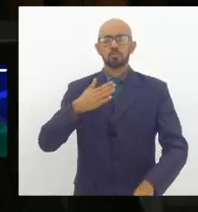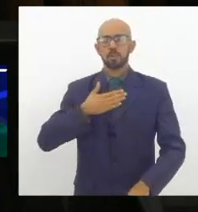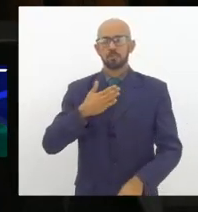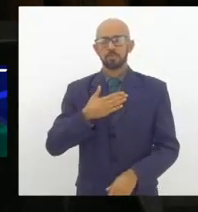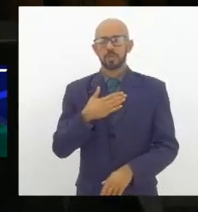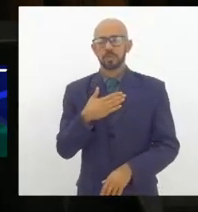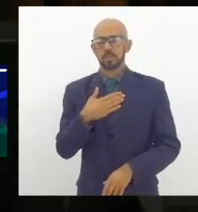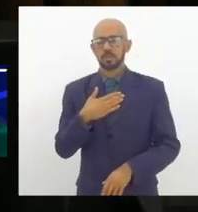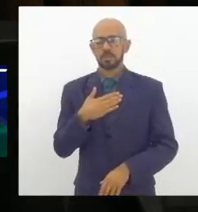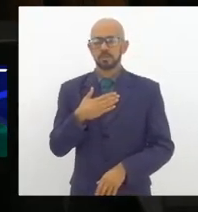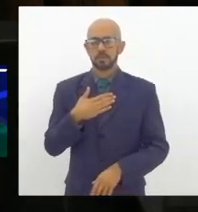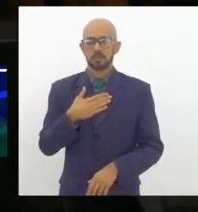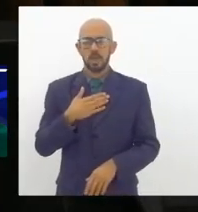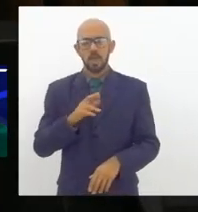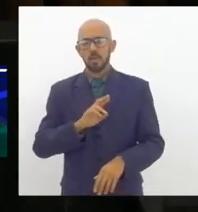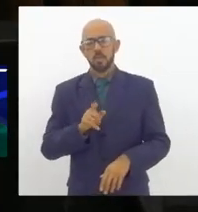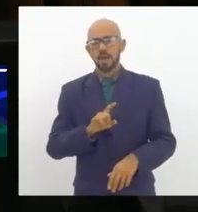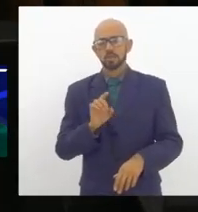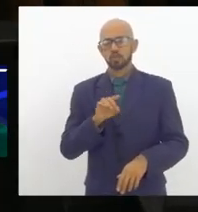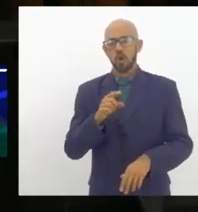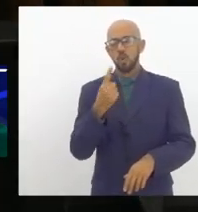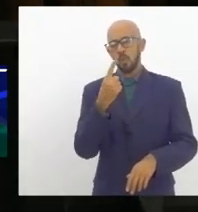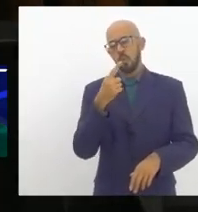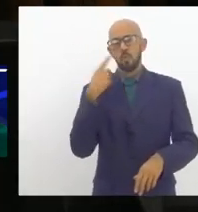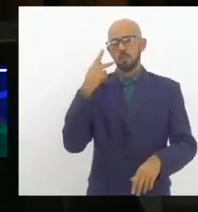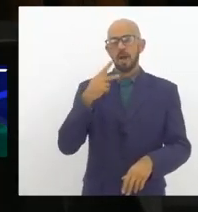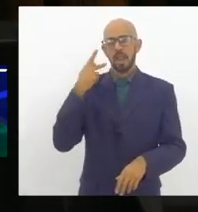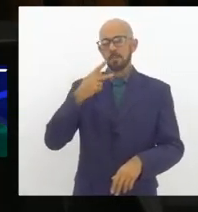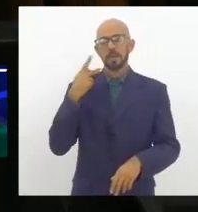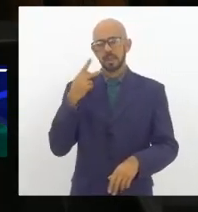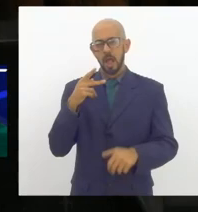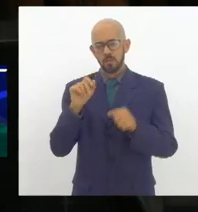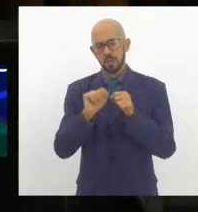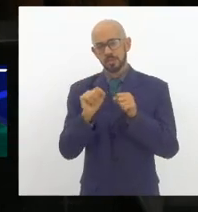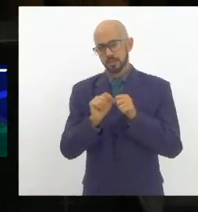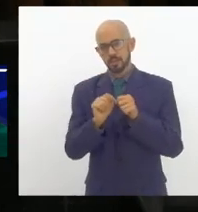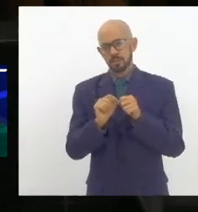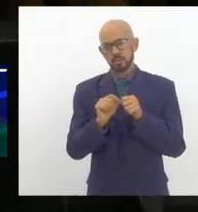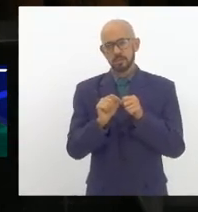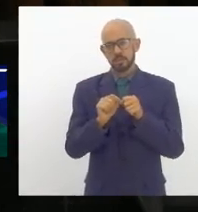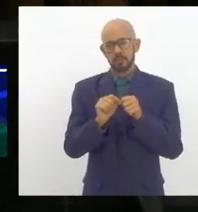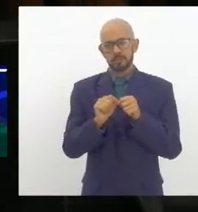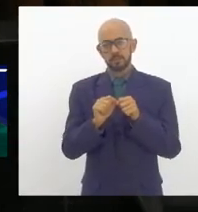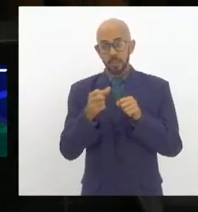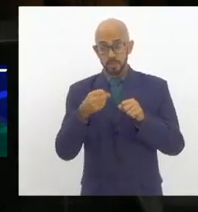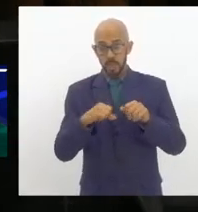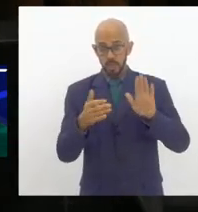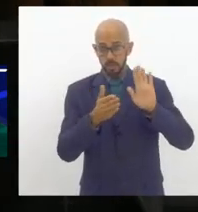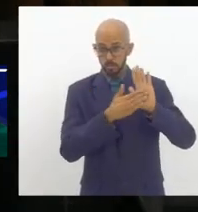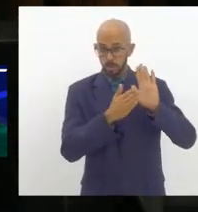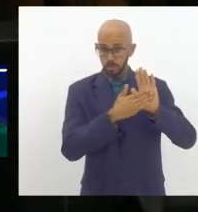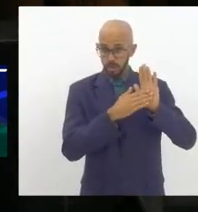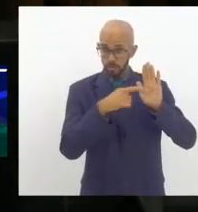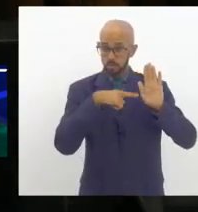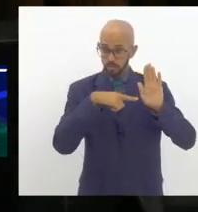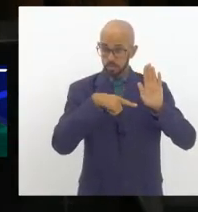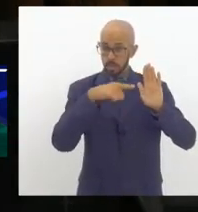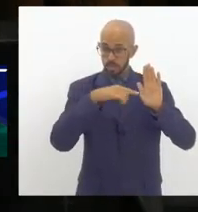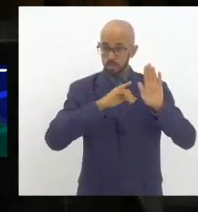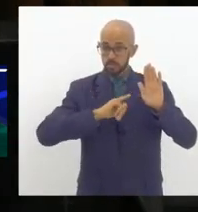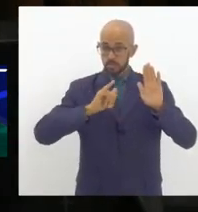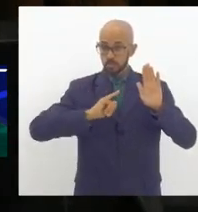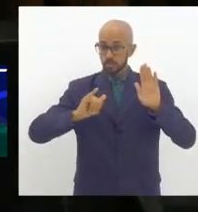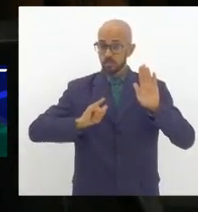não cabe só a um parlamentar O parlamento construir e se tiver essas promessas agora nesse período eleitoral